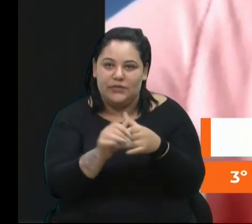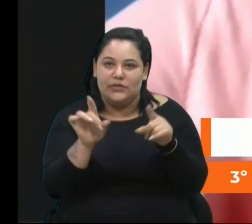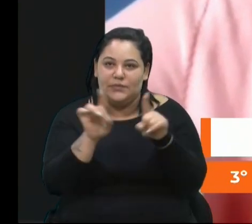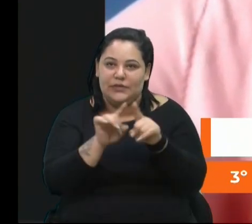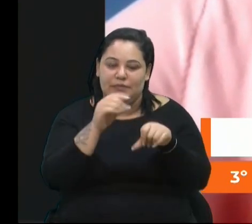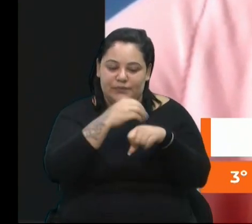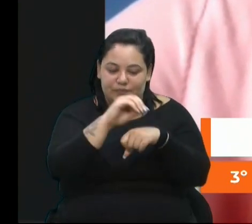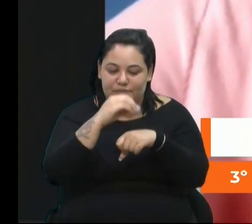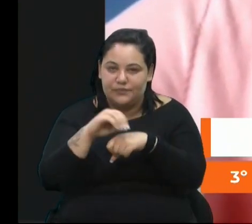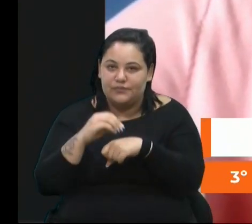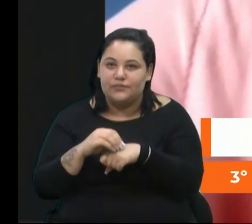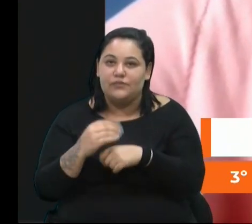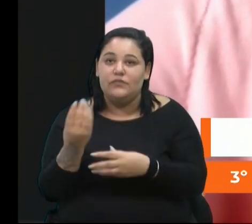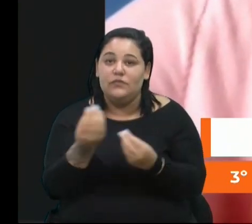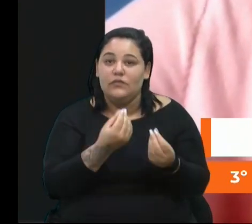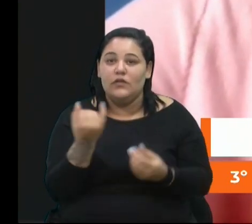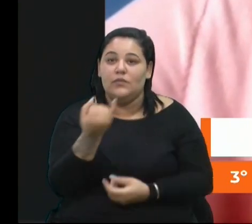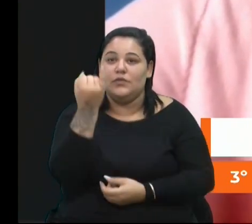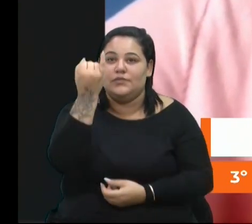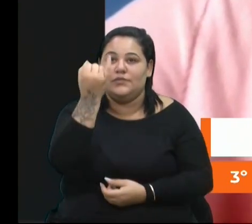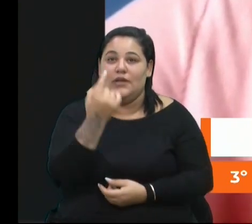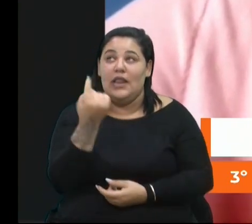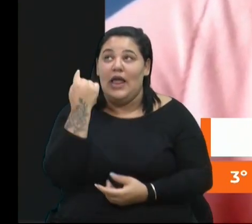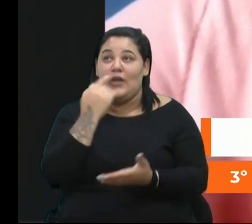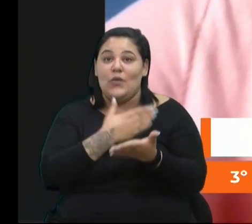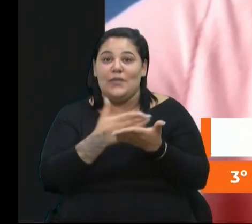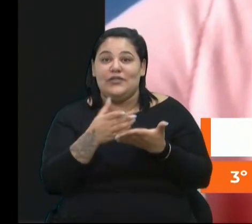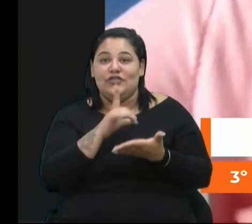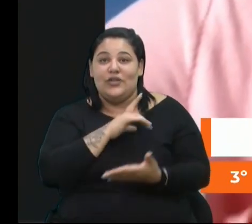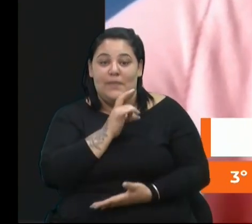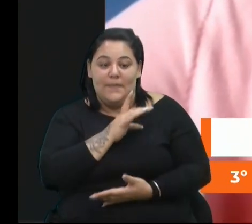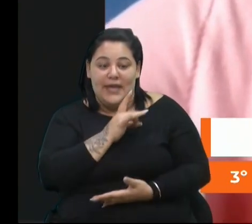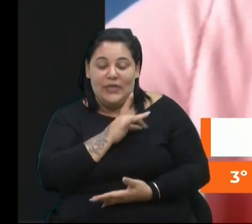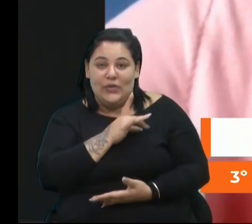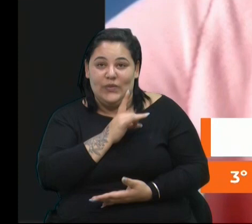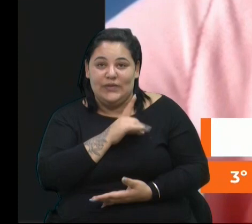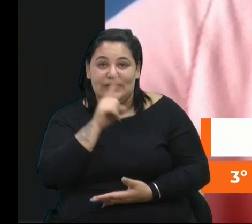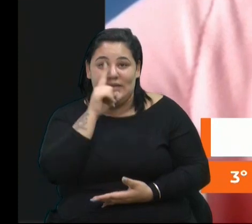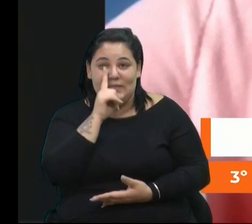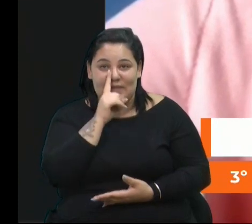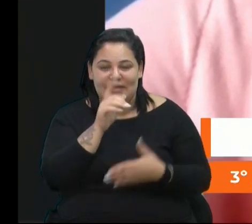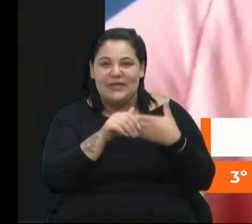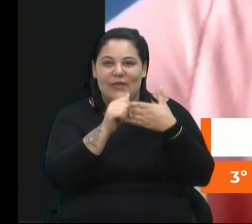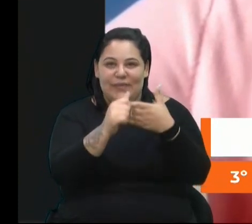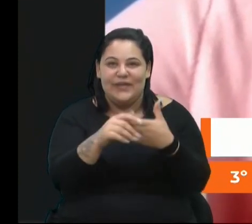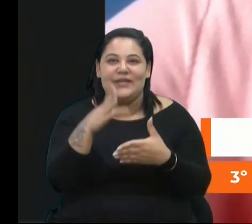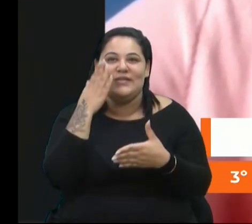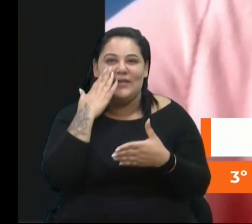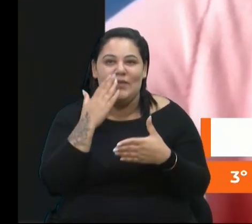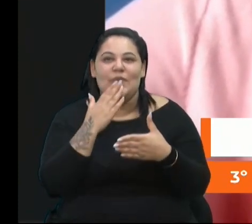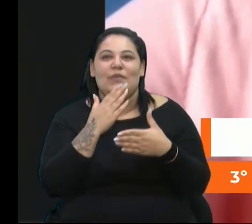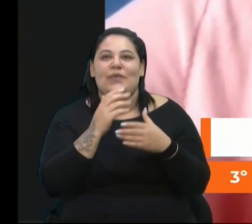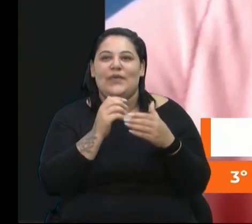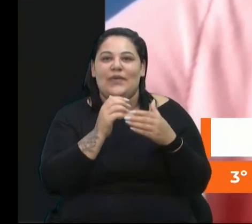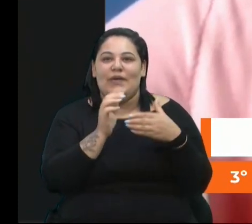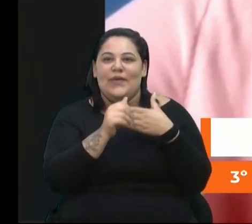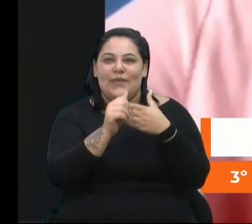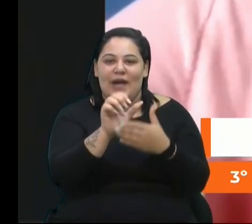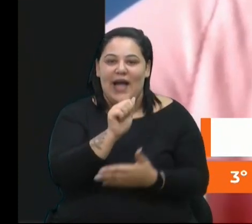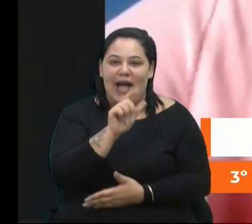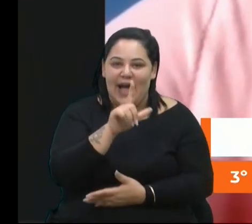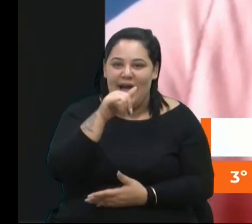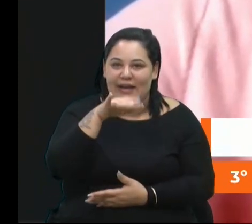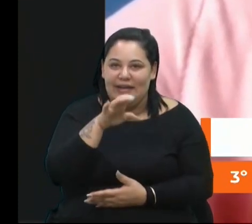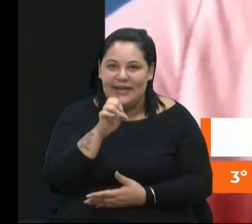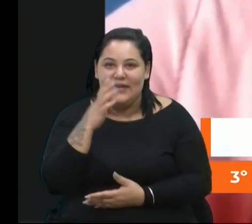essas dicas que são importantes, né? A gente lá no começo tinha medo, viu, Chico? A gente dizia, essas mães que me acompanham, que eu sei que estão comigo aí também, a Aline e a